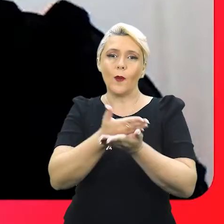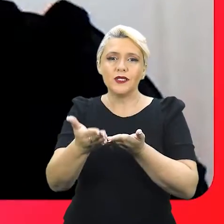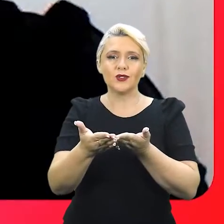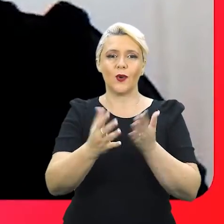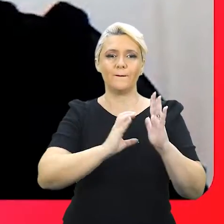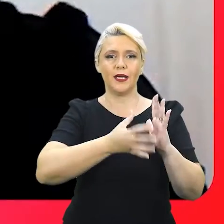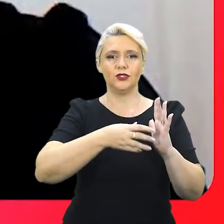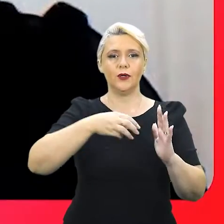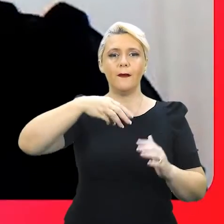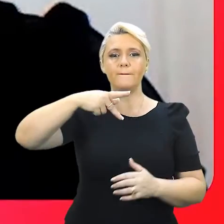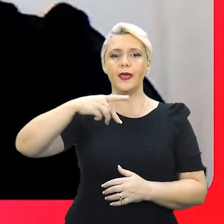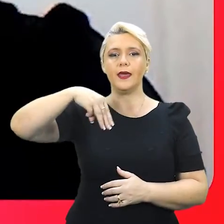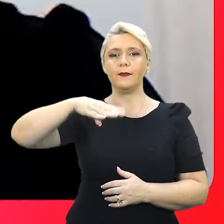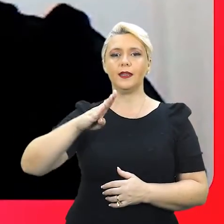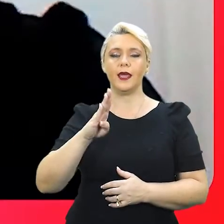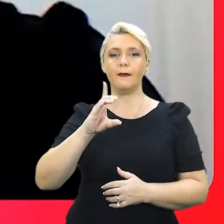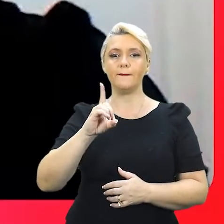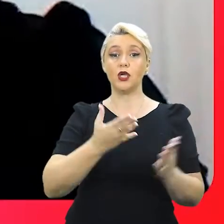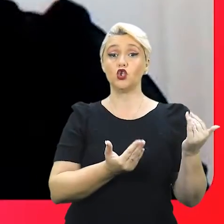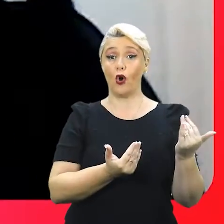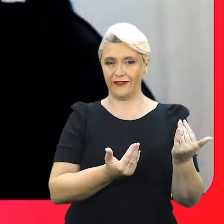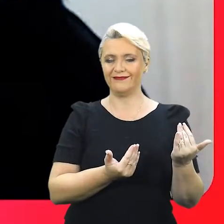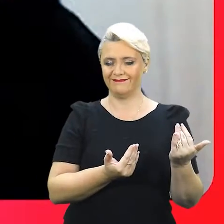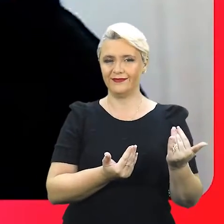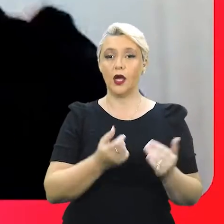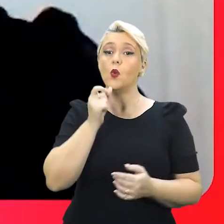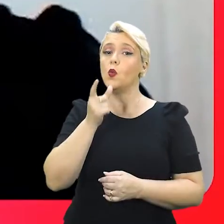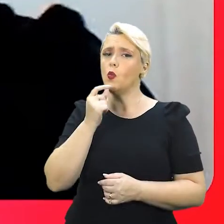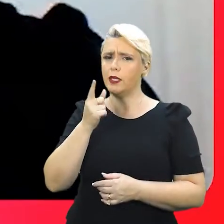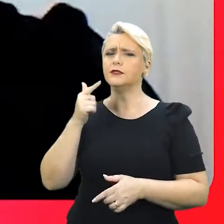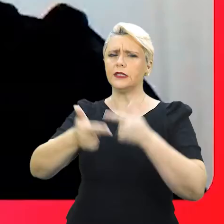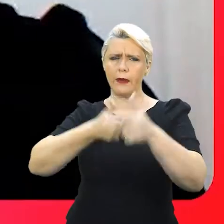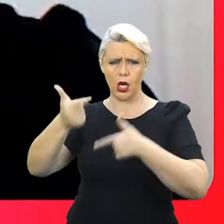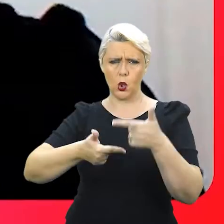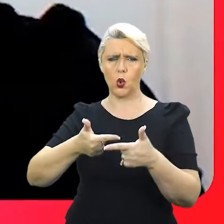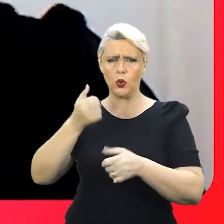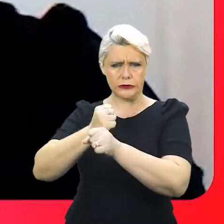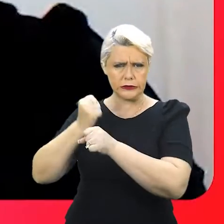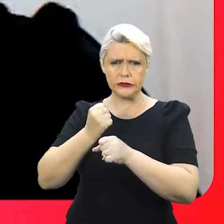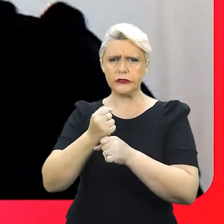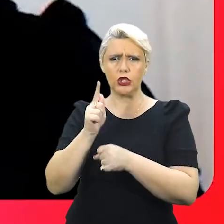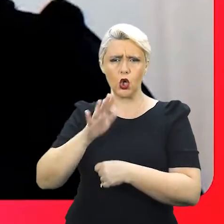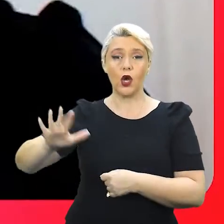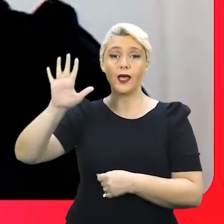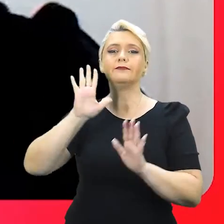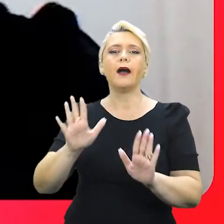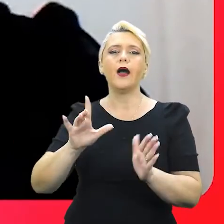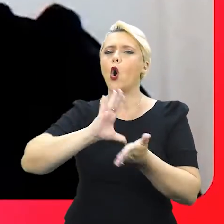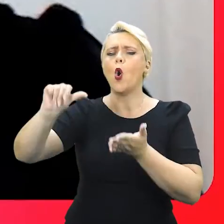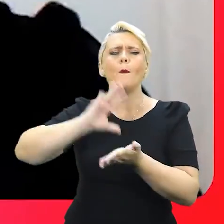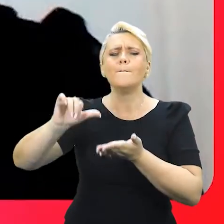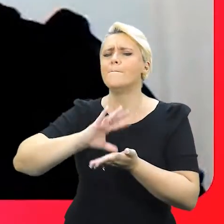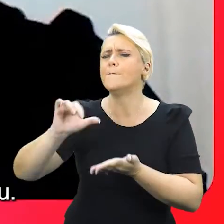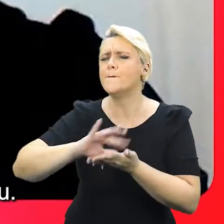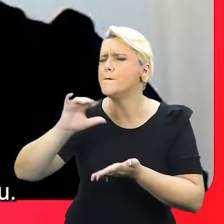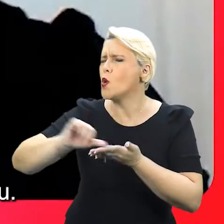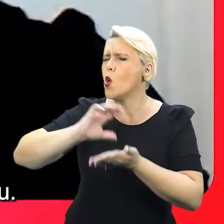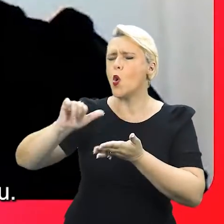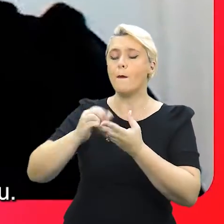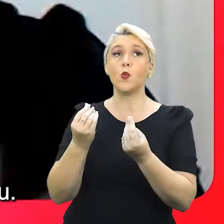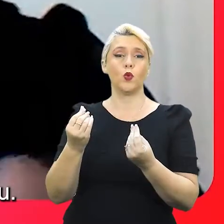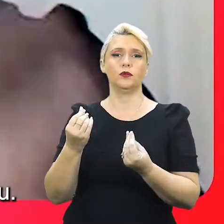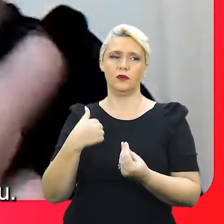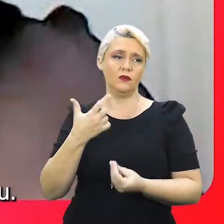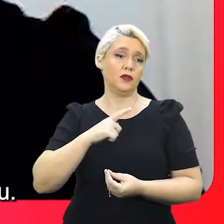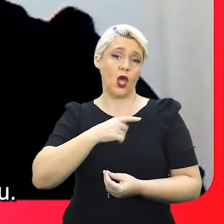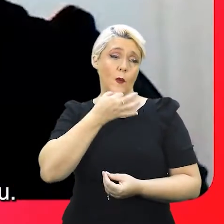com ele no PMDB jovem. Então, o Íris fez coisas para Goiás, sem dúvida alguma, roubou demais. Eu tenho essa opinião, não vou mudar minha